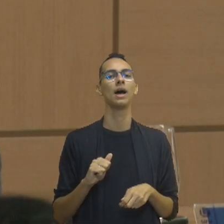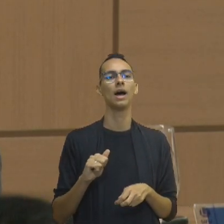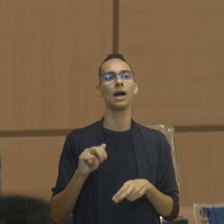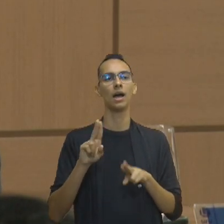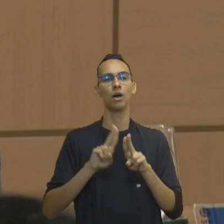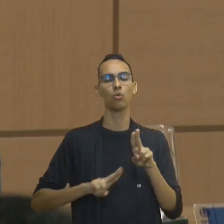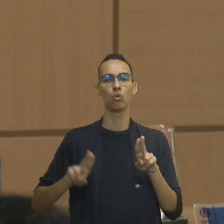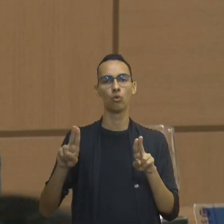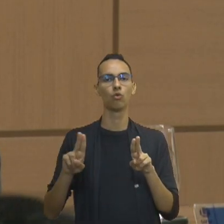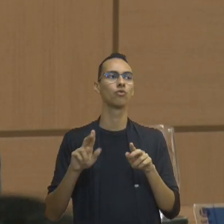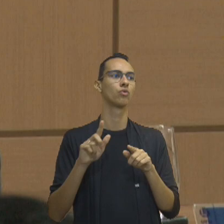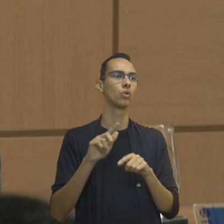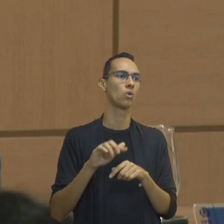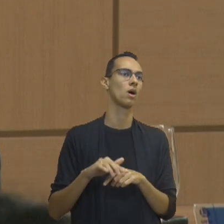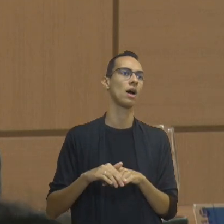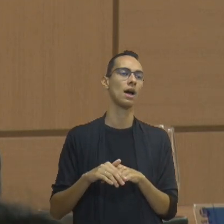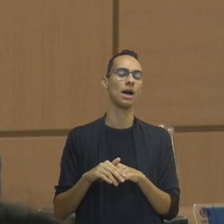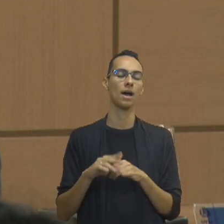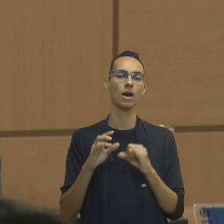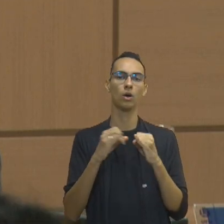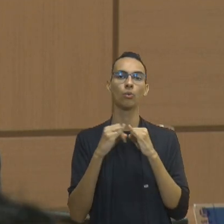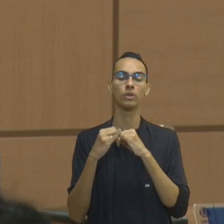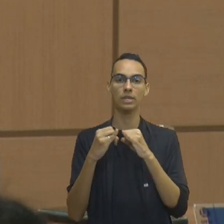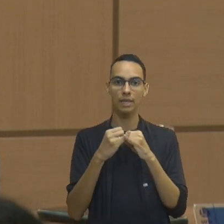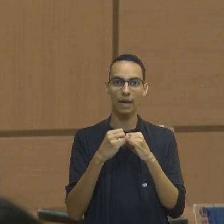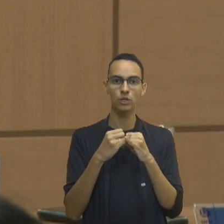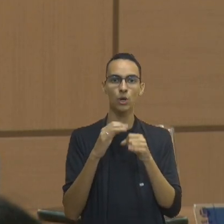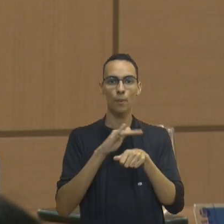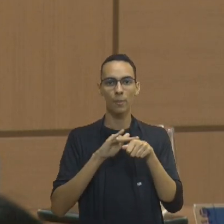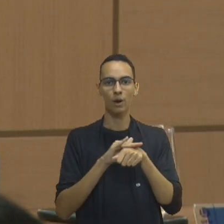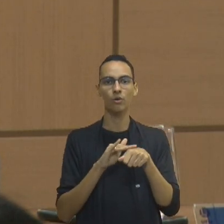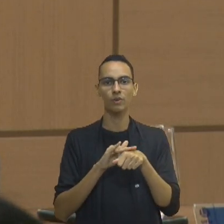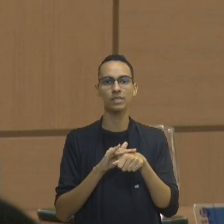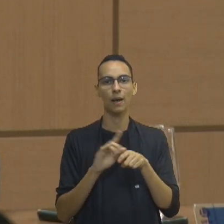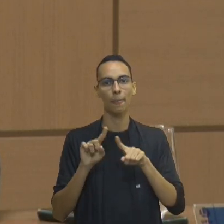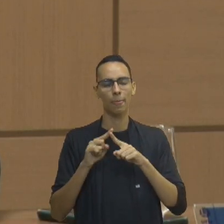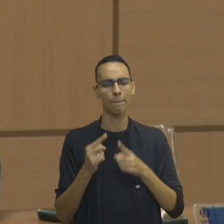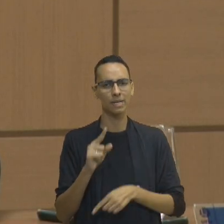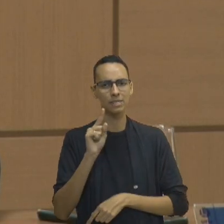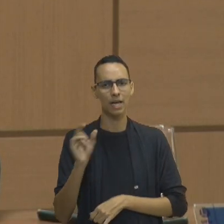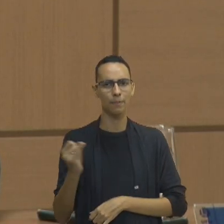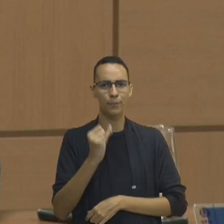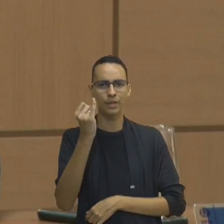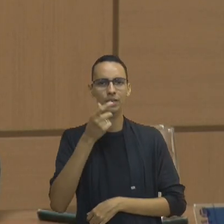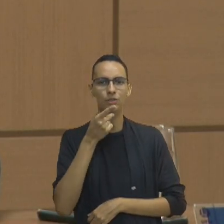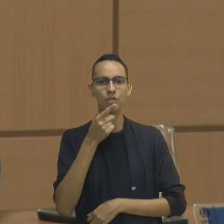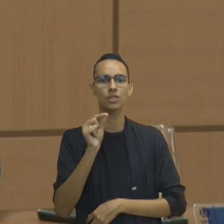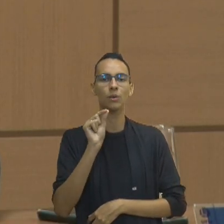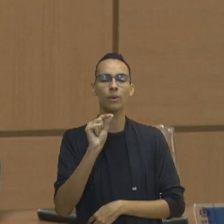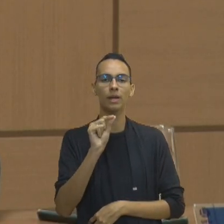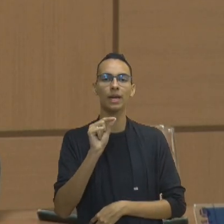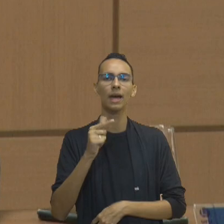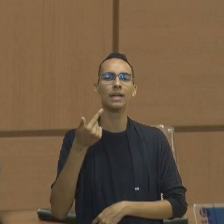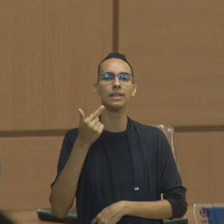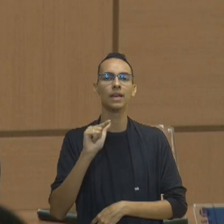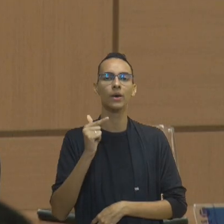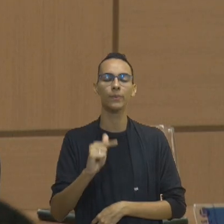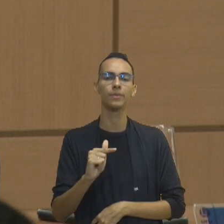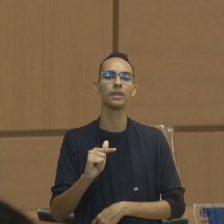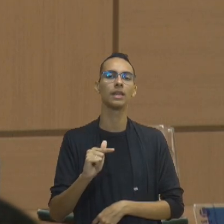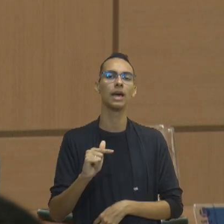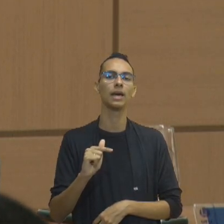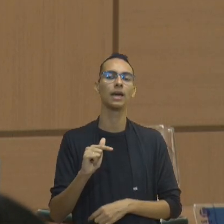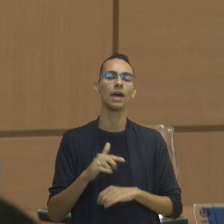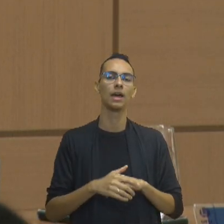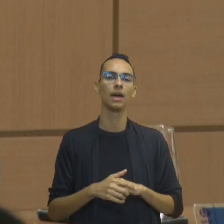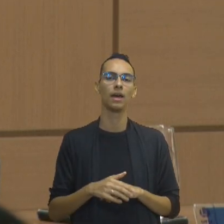né, já no próximo período agora. Importante dizer o seguinte, que não existem modelos consistentes